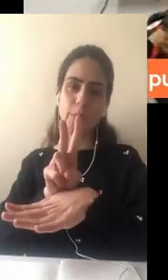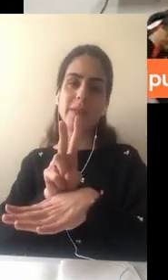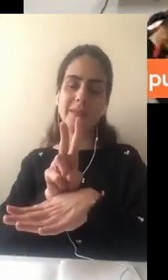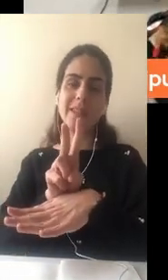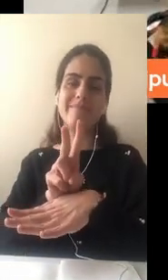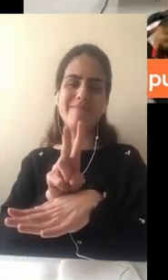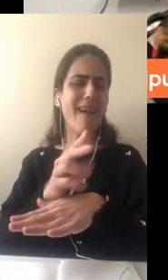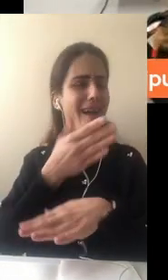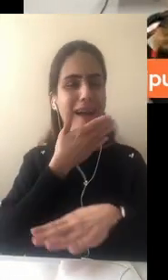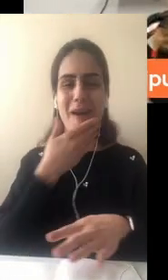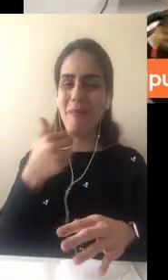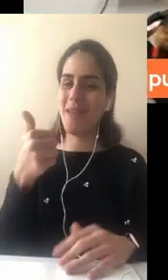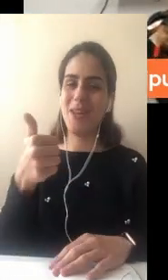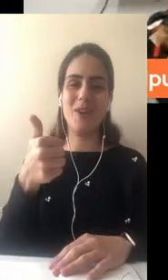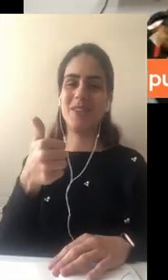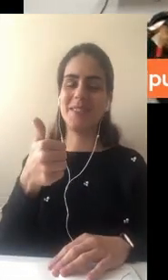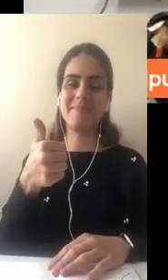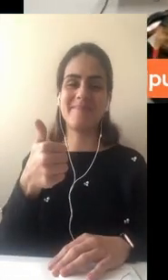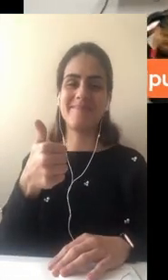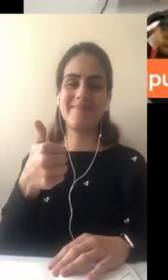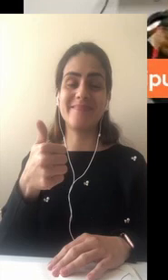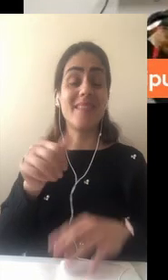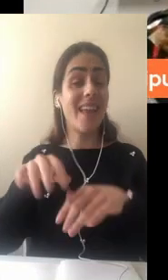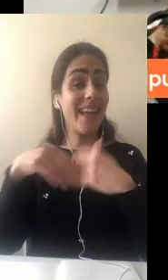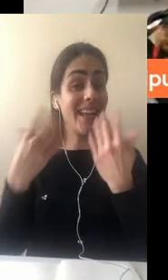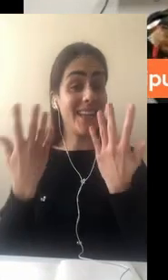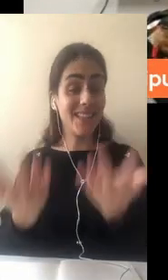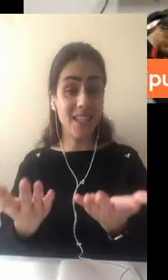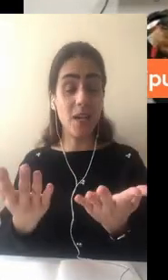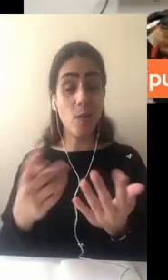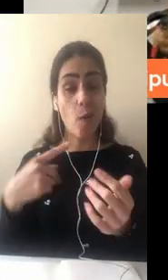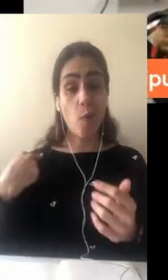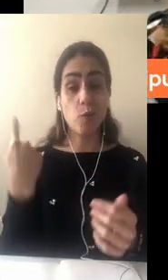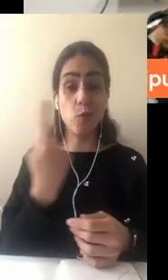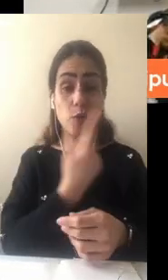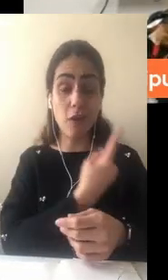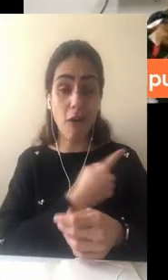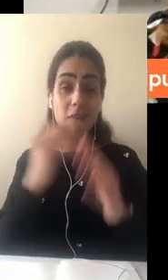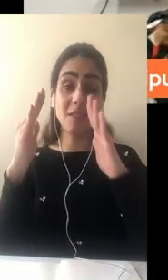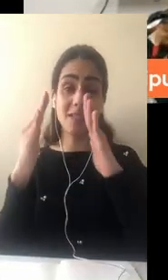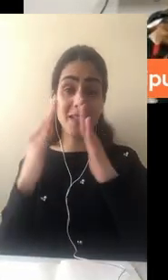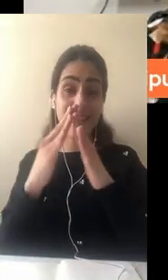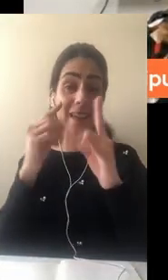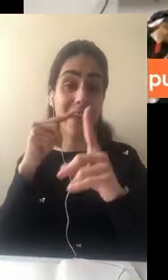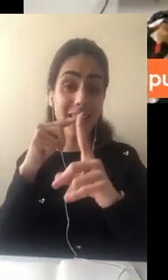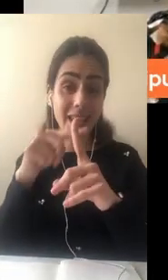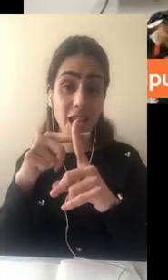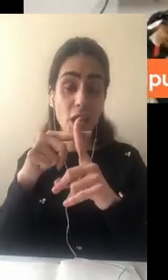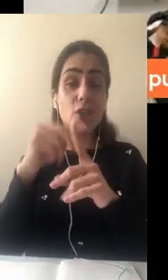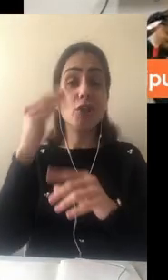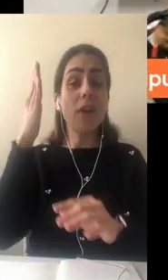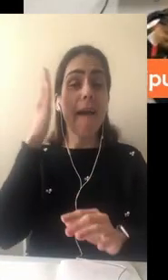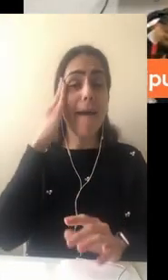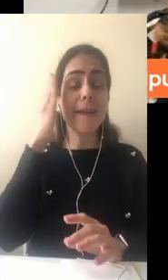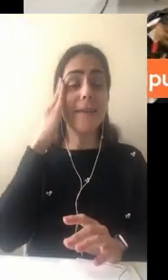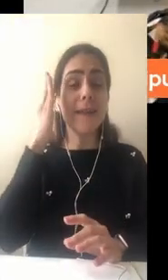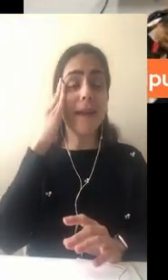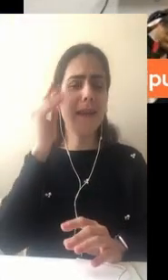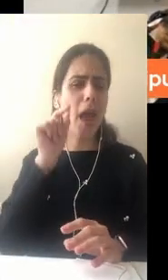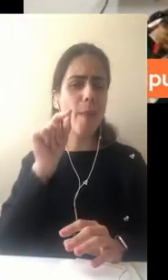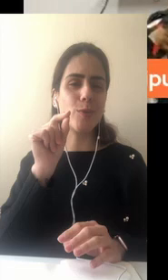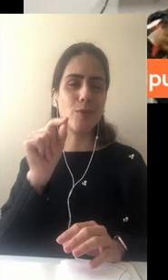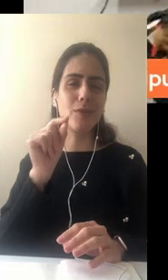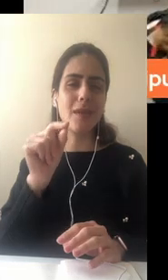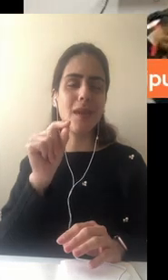colocado por Deus na vida desta criança. Então, como igreja, né, a gente entende que